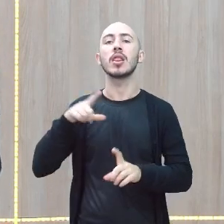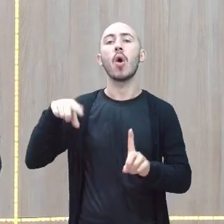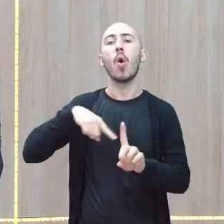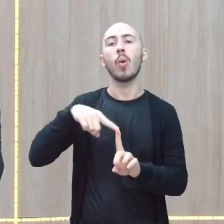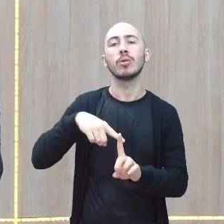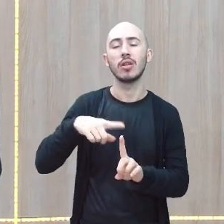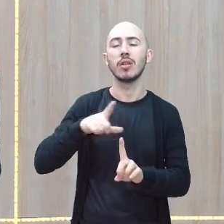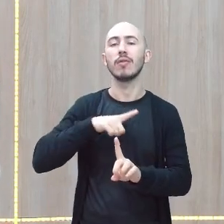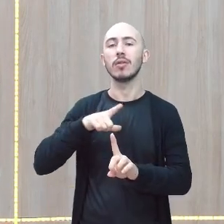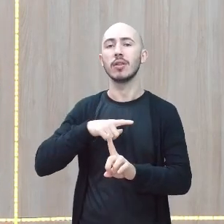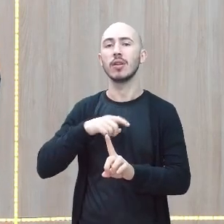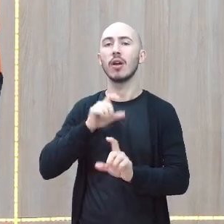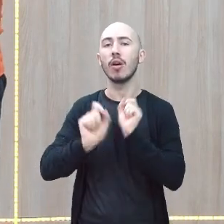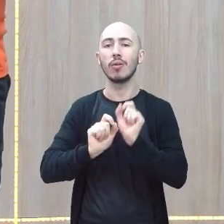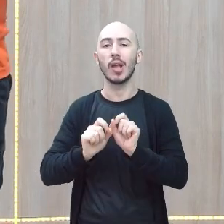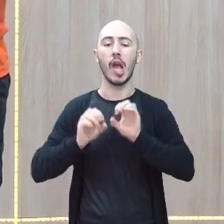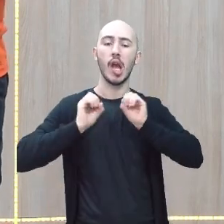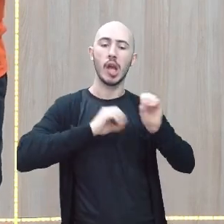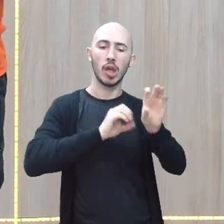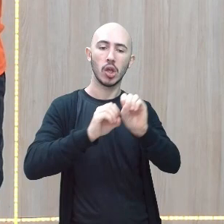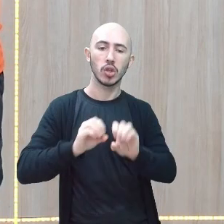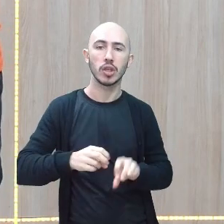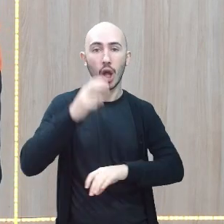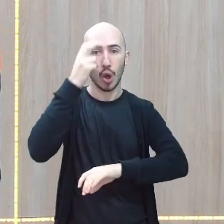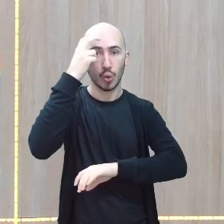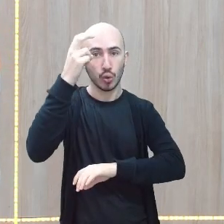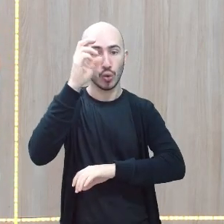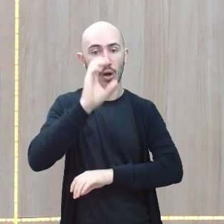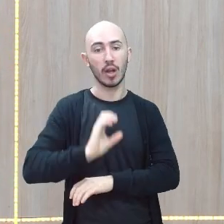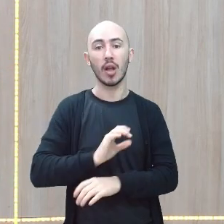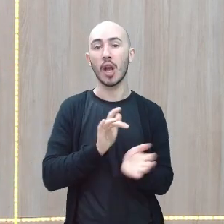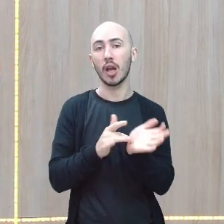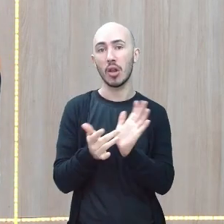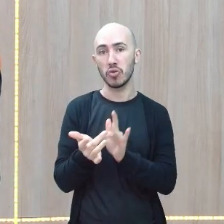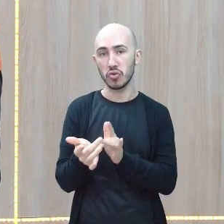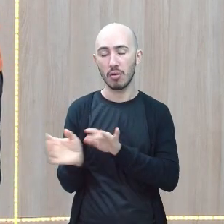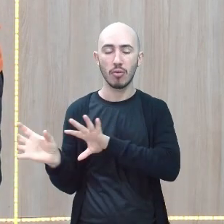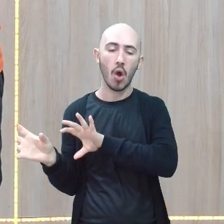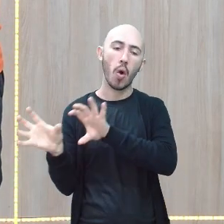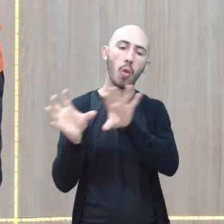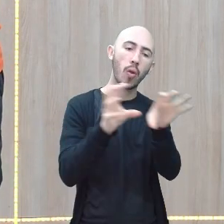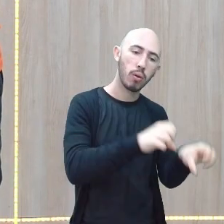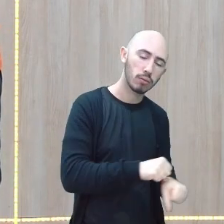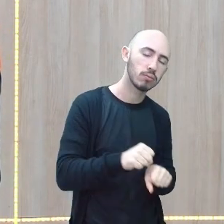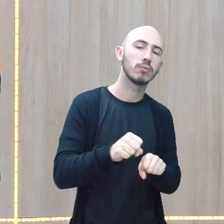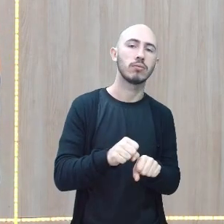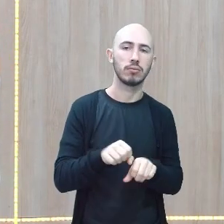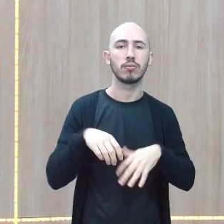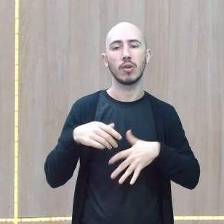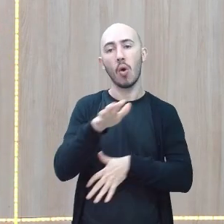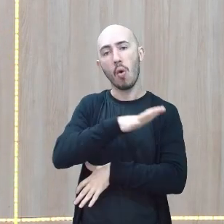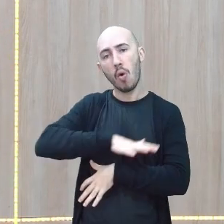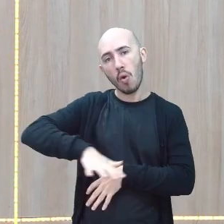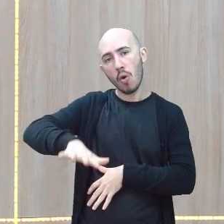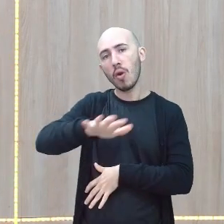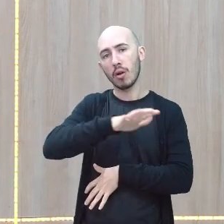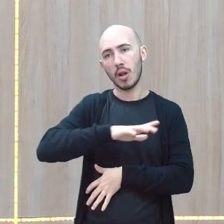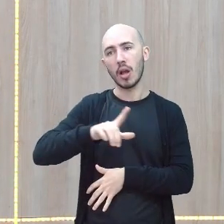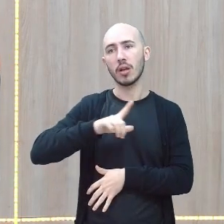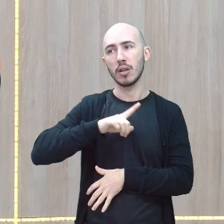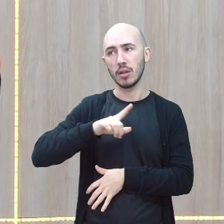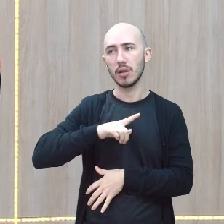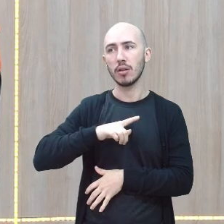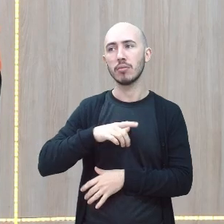de catequizar aqueles povos. Então, nessa região onde existiu um aldeamento, né,